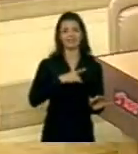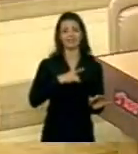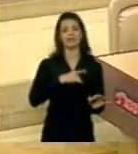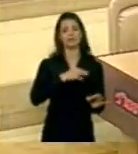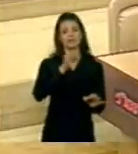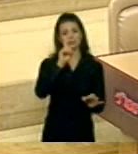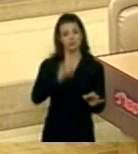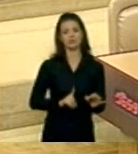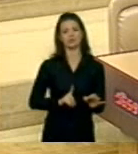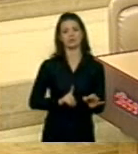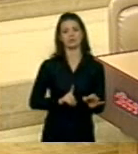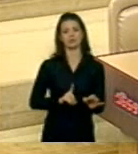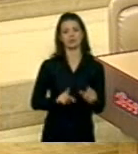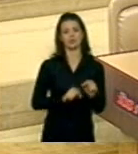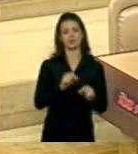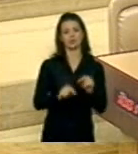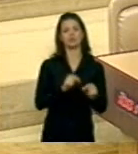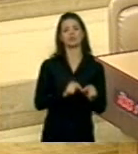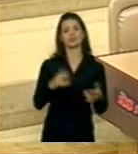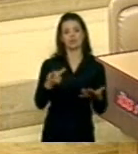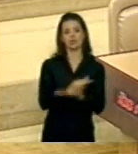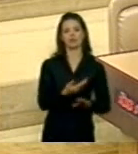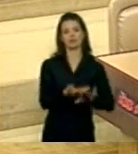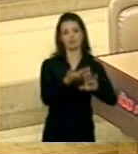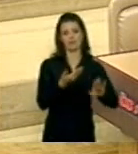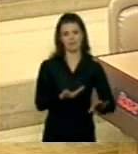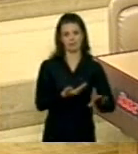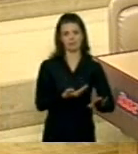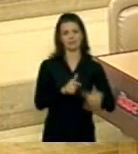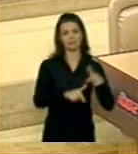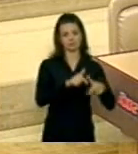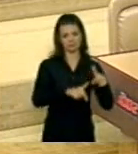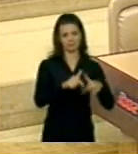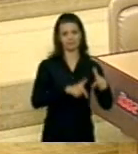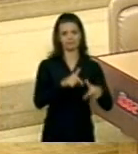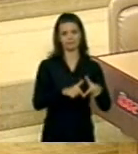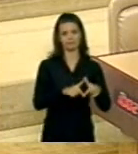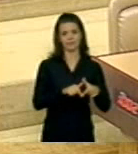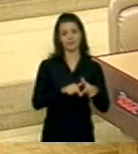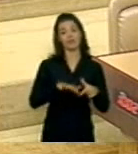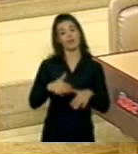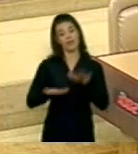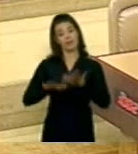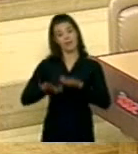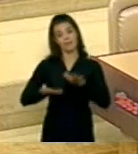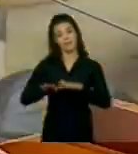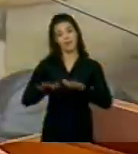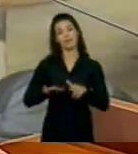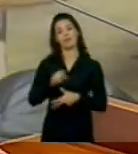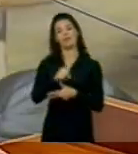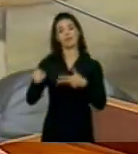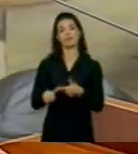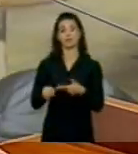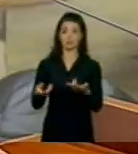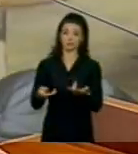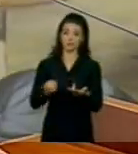heterônoma de diretamente promover o afastamento do mandato. Isso depende da Casa Legislativa. A Casa pode manter o mandato, senhores